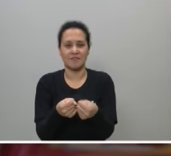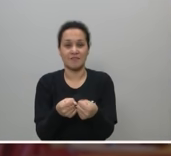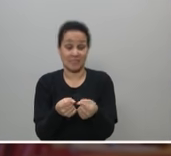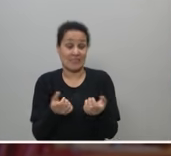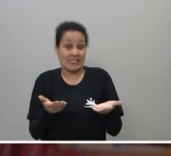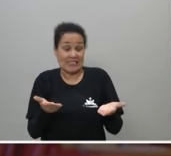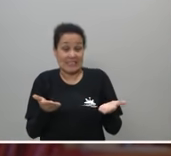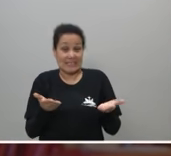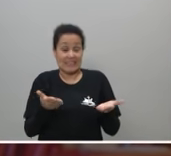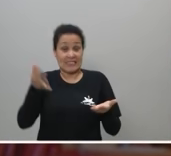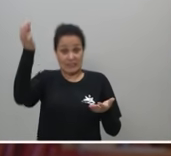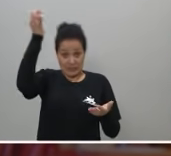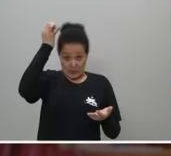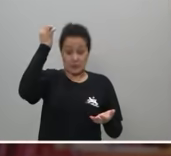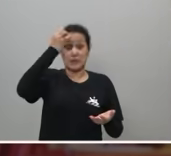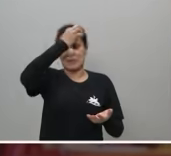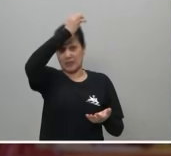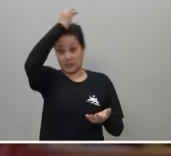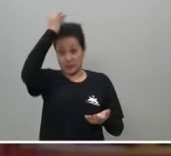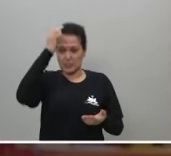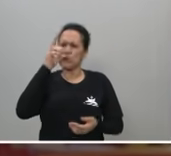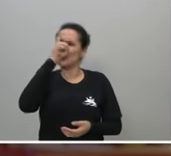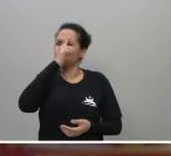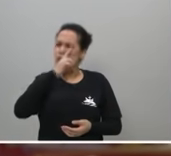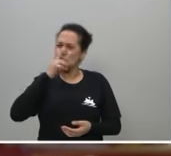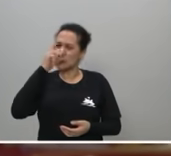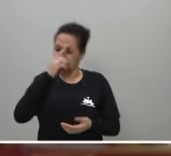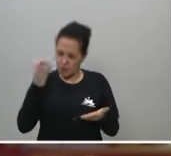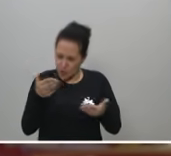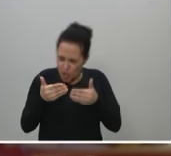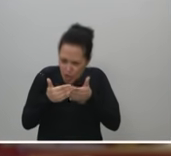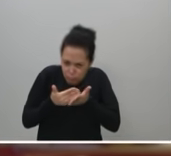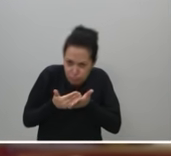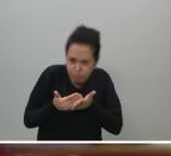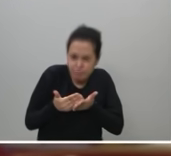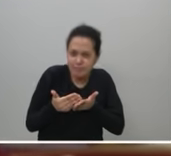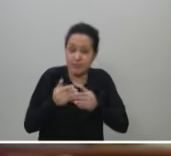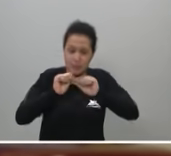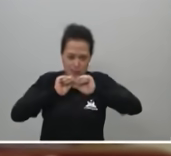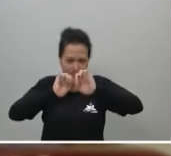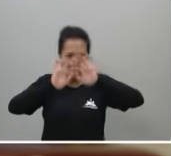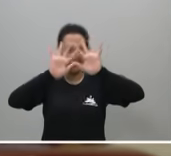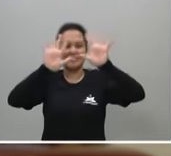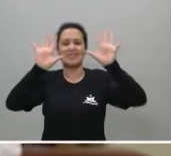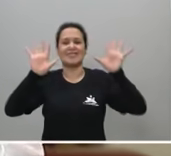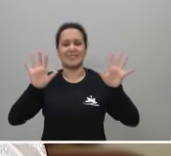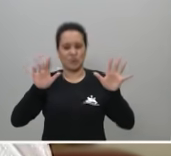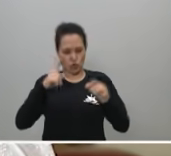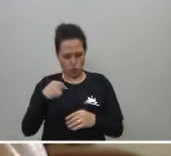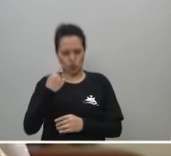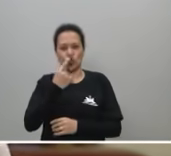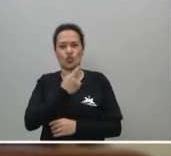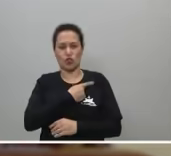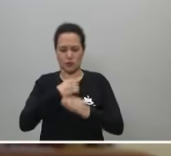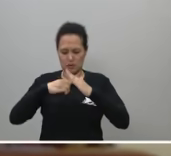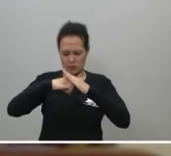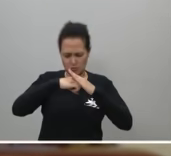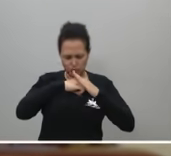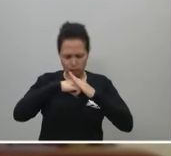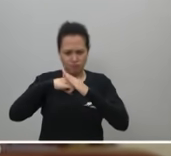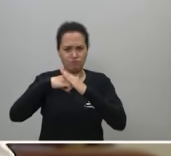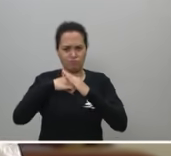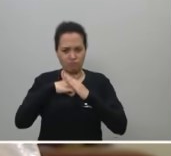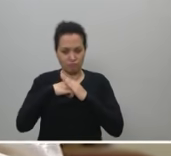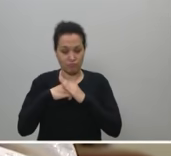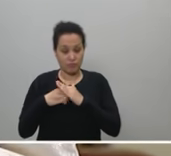partir deste domingo vai ficar mais claro, e como eu disse, nós vamos fazer uma novena dentro do mês com Nossa Senhora,